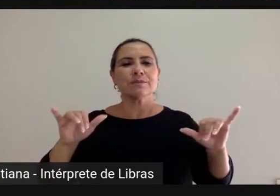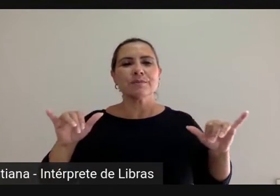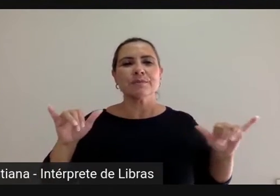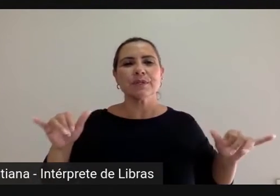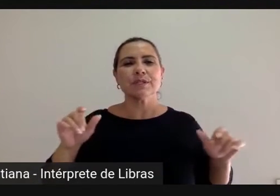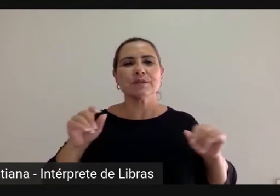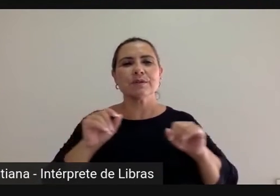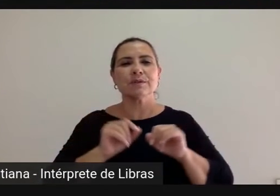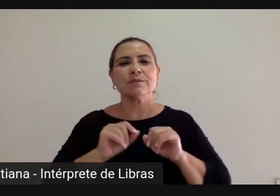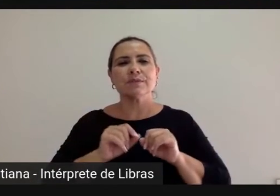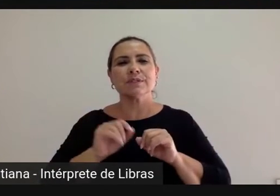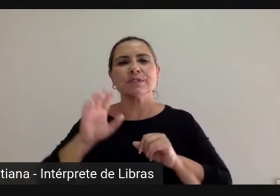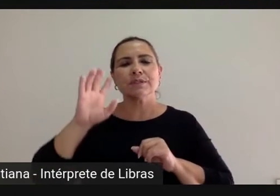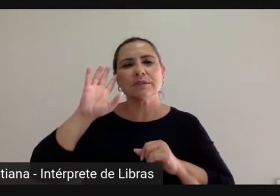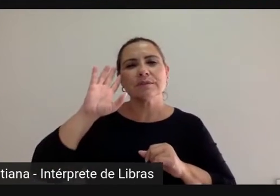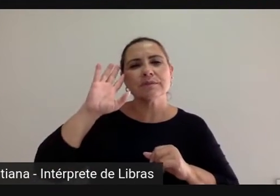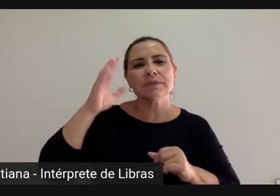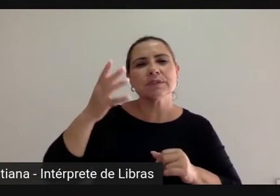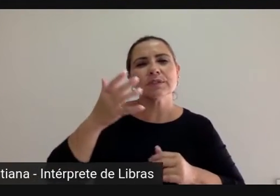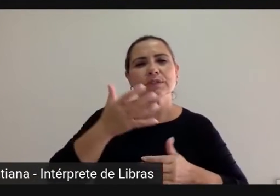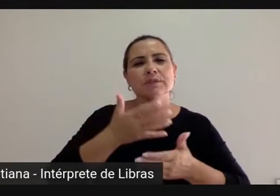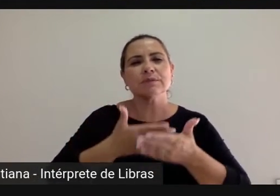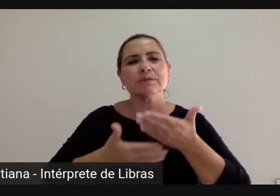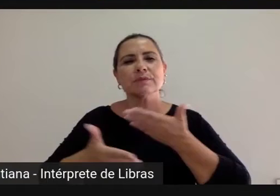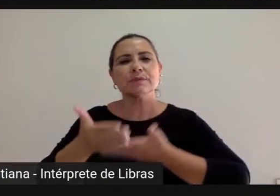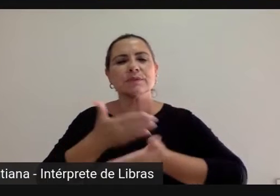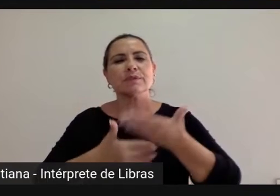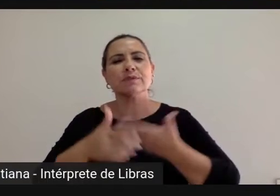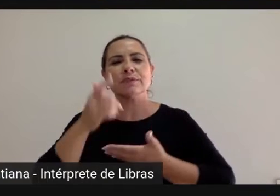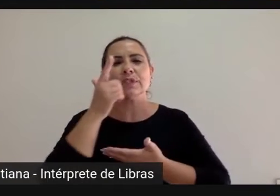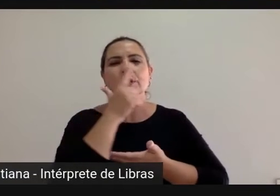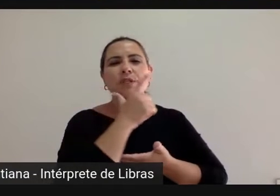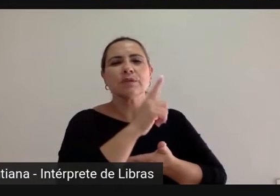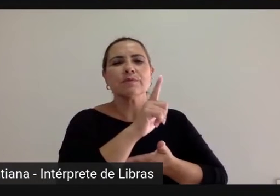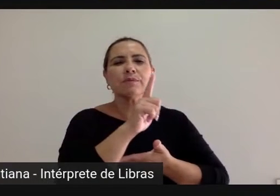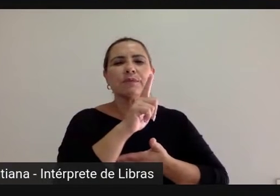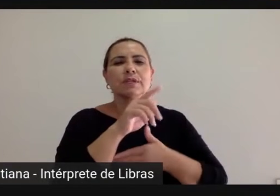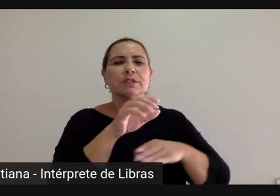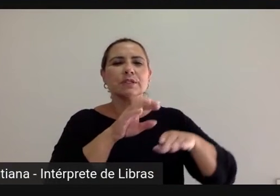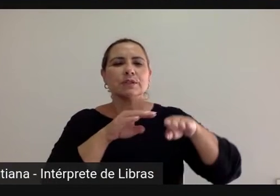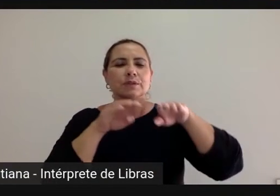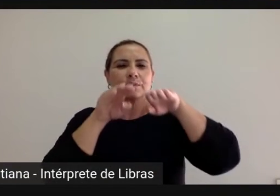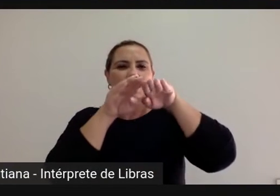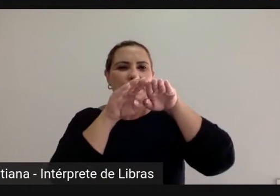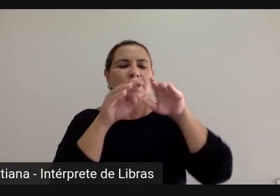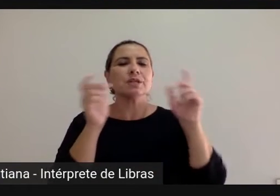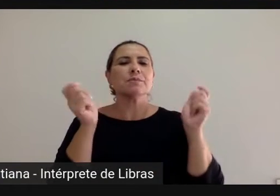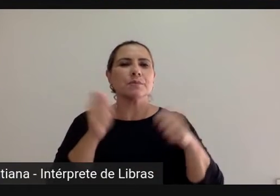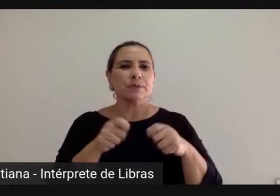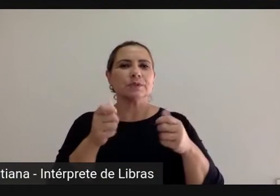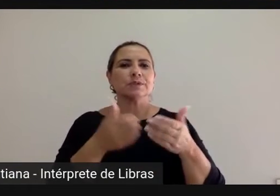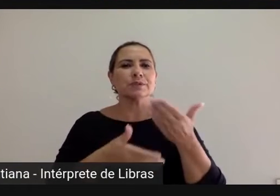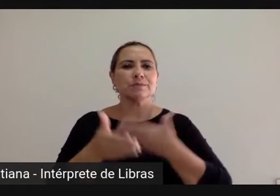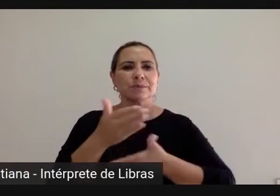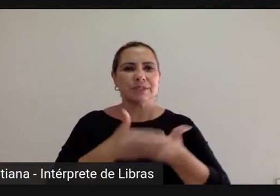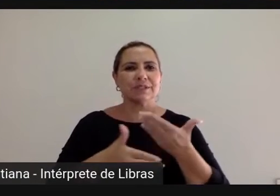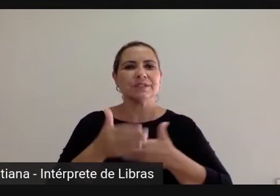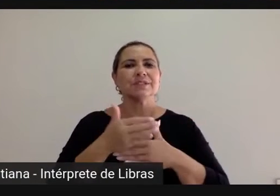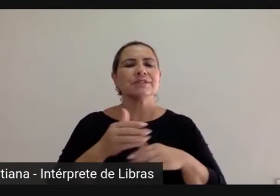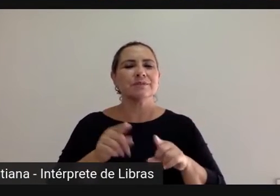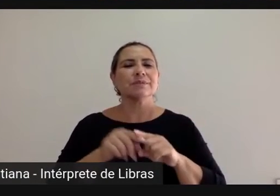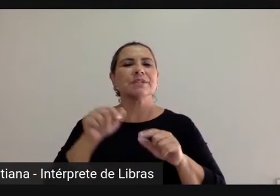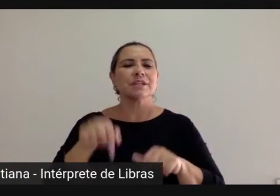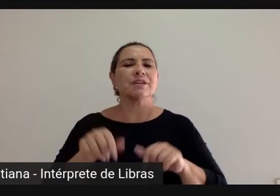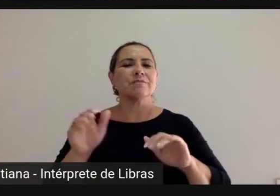faz na legislação do consumidor, a gente vai conseguir reequilibrar essas forças. É possível reequilibrar e a Câmara é o